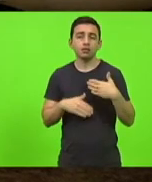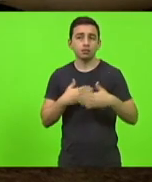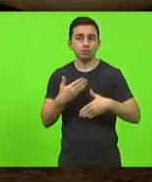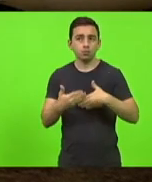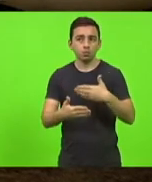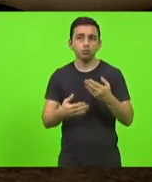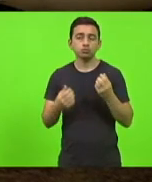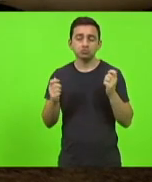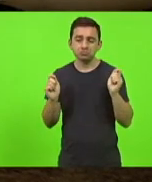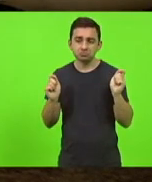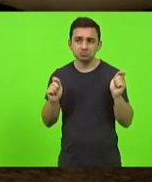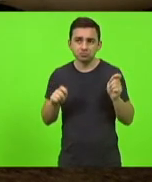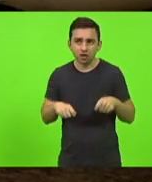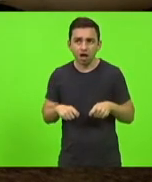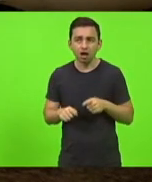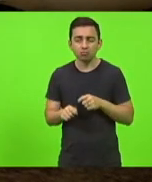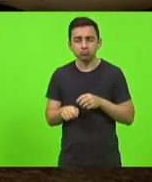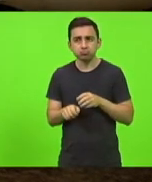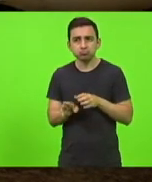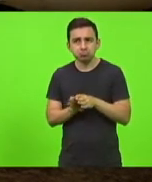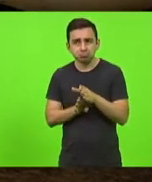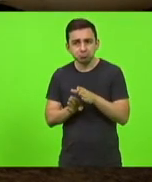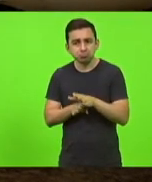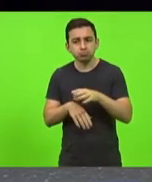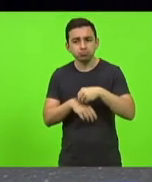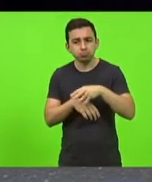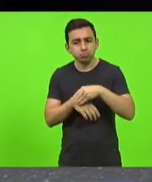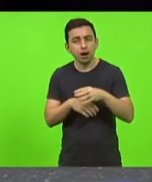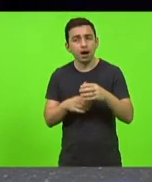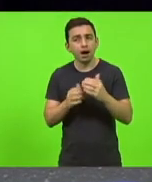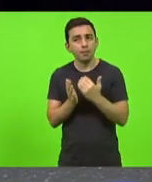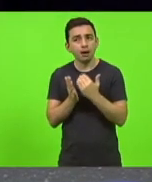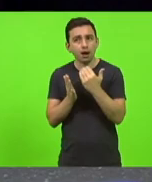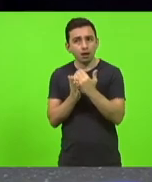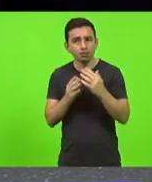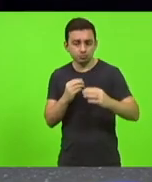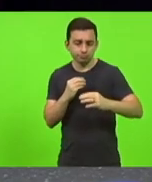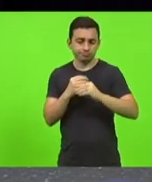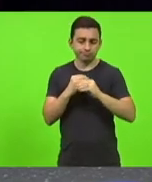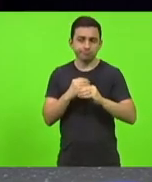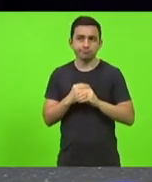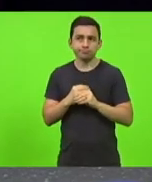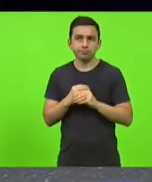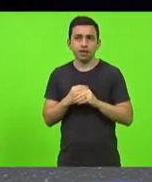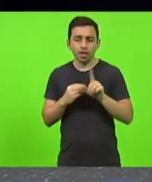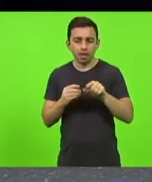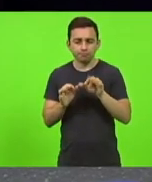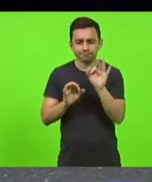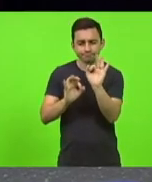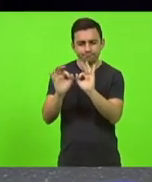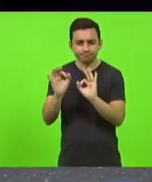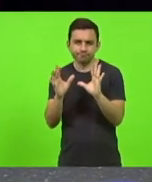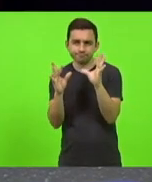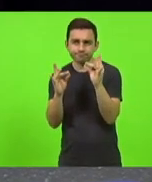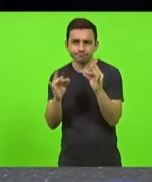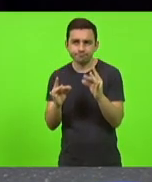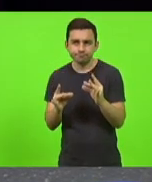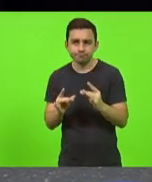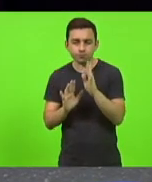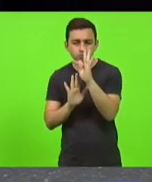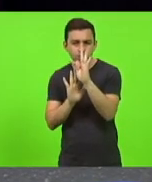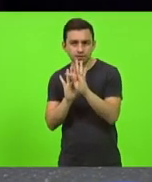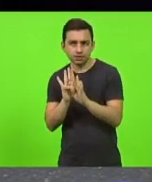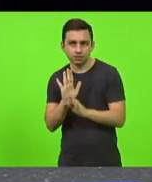ainda sugestões de emendas, no sentido de aprimorar ainda mais o texto do